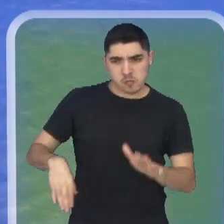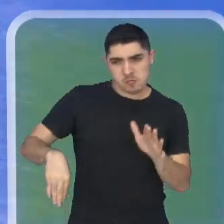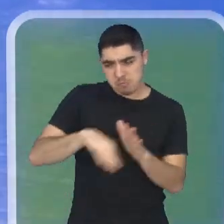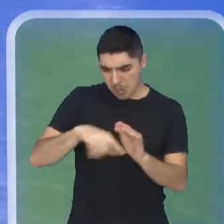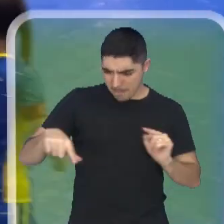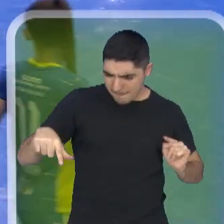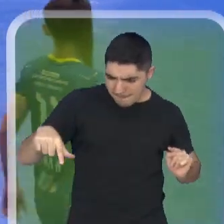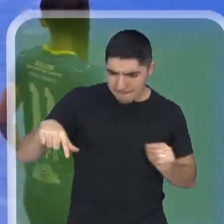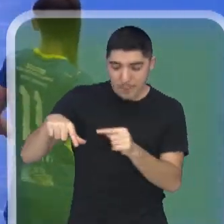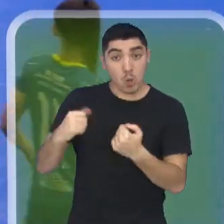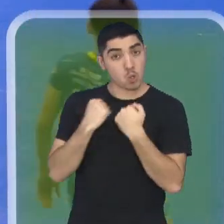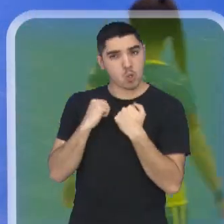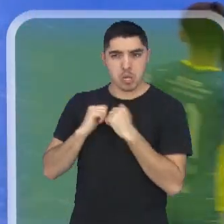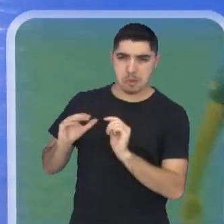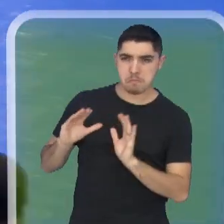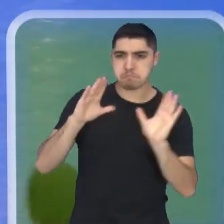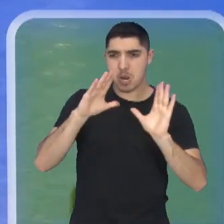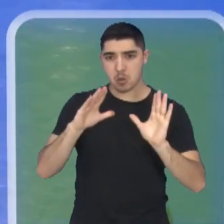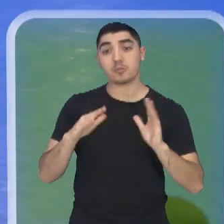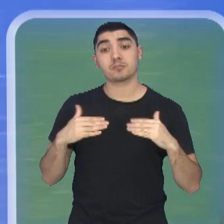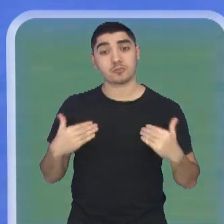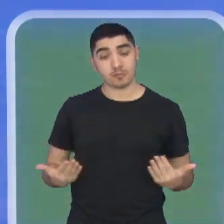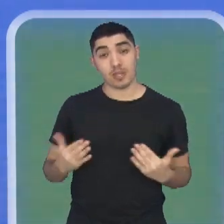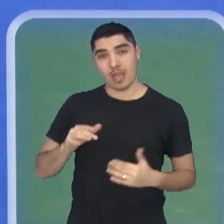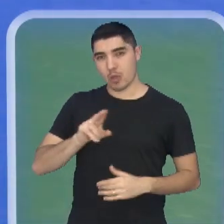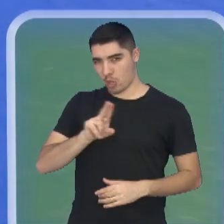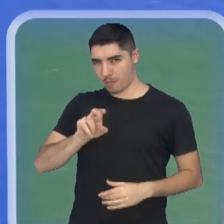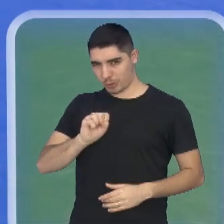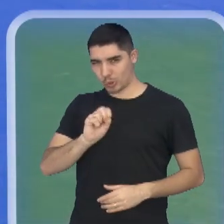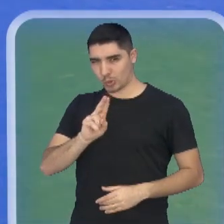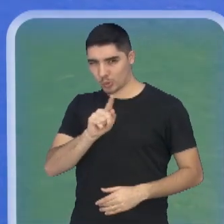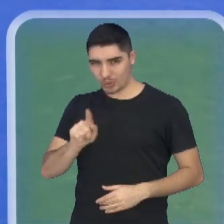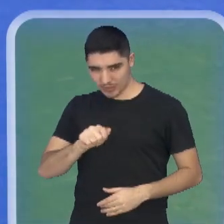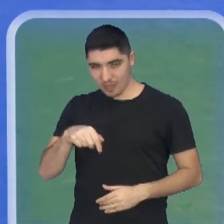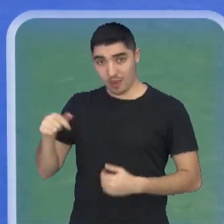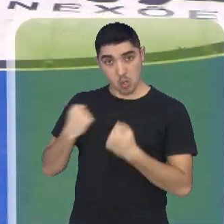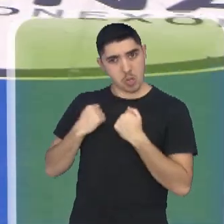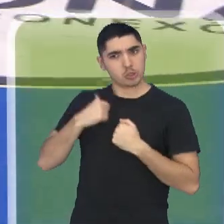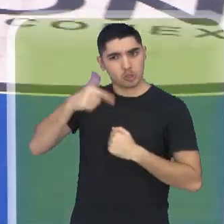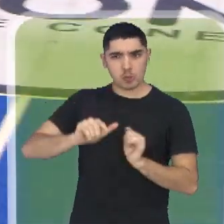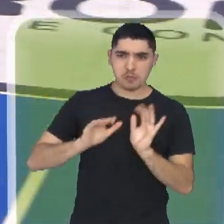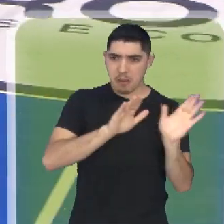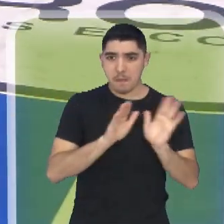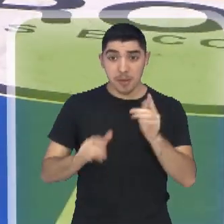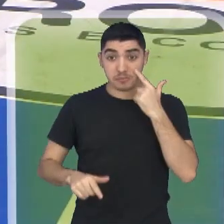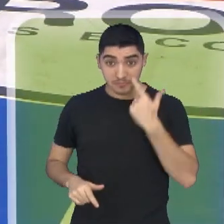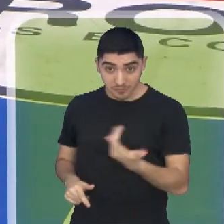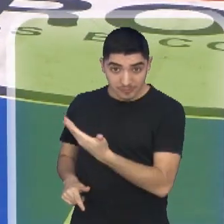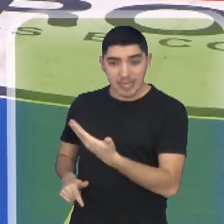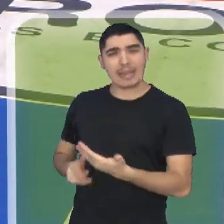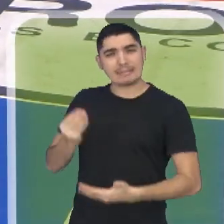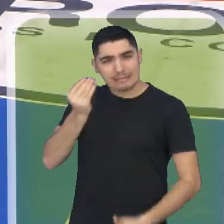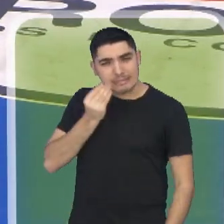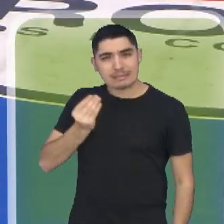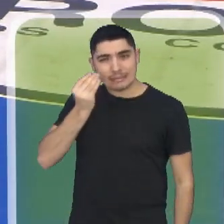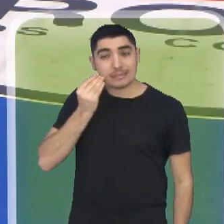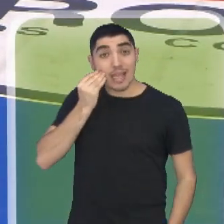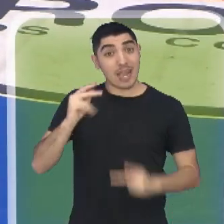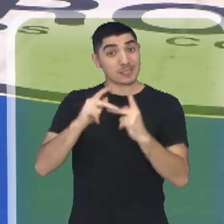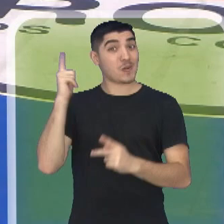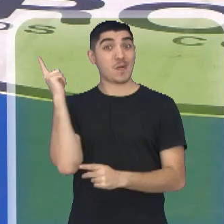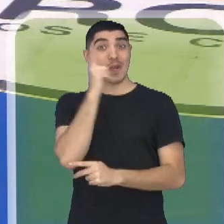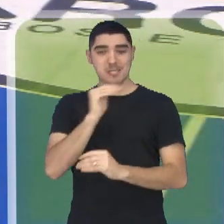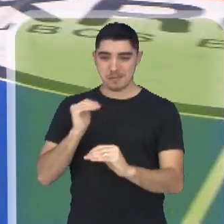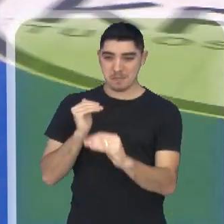Susan. No duelo individual, Lígia e Susan, mais uma defesa da goleira. E de tanto insistir, o São José chegou